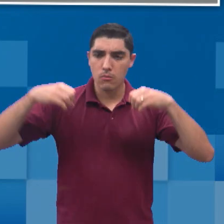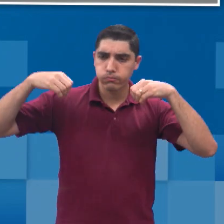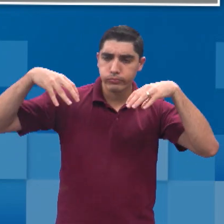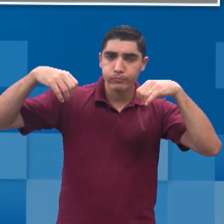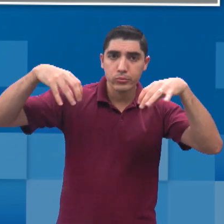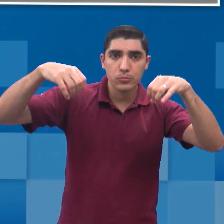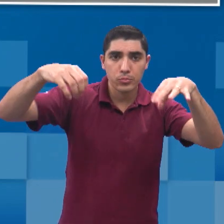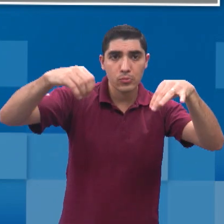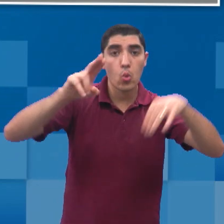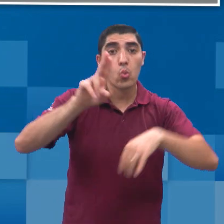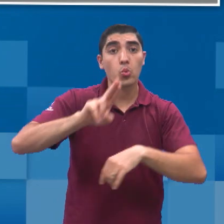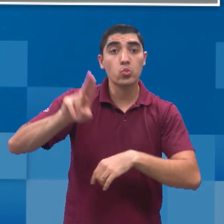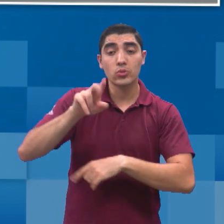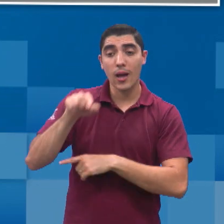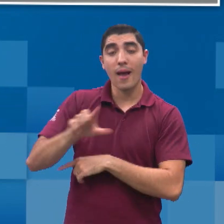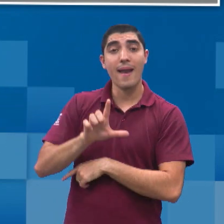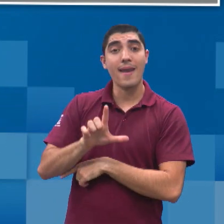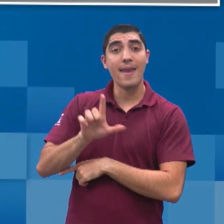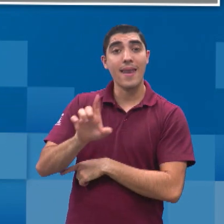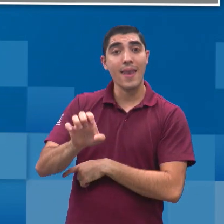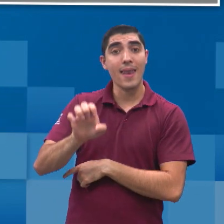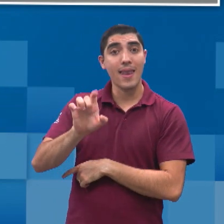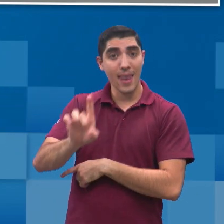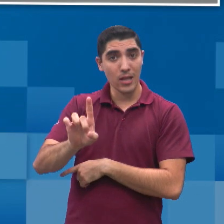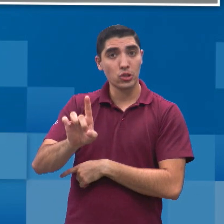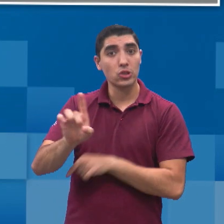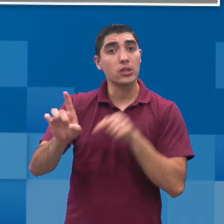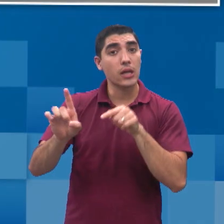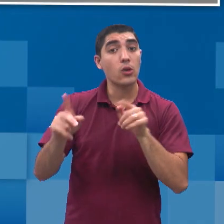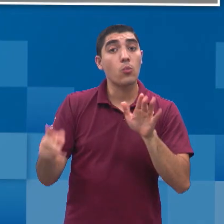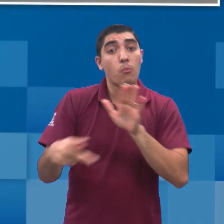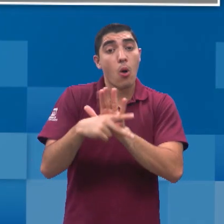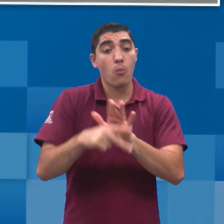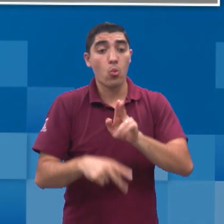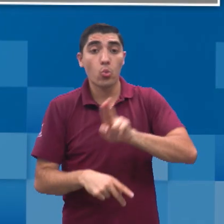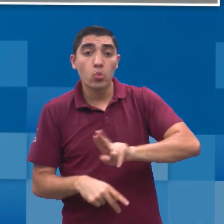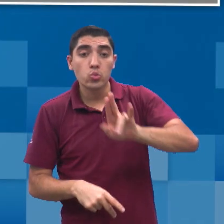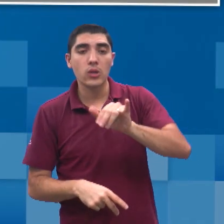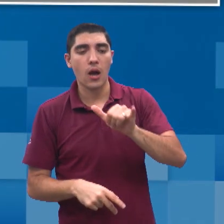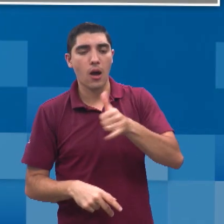com lâmpadas de LED alimentadas por energia solar